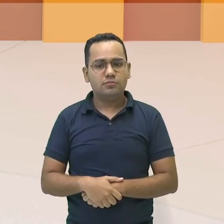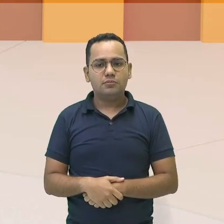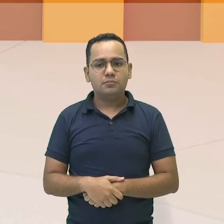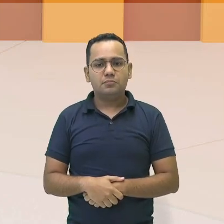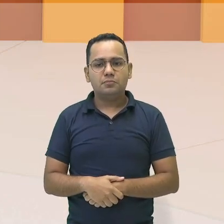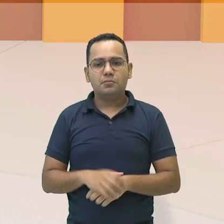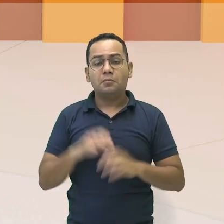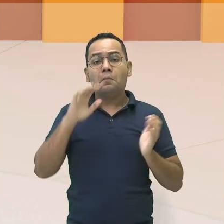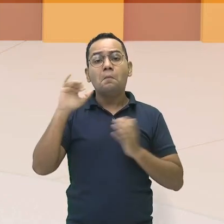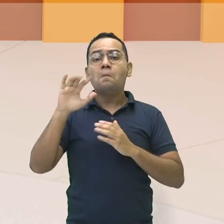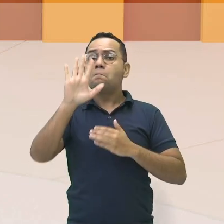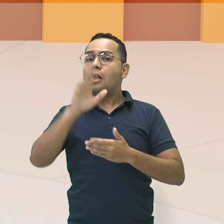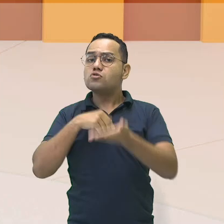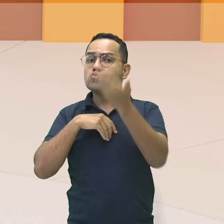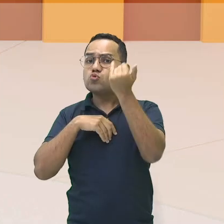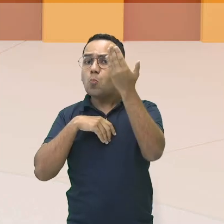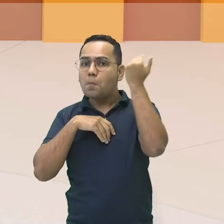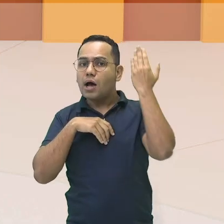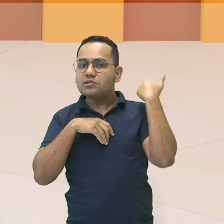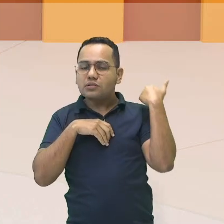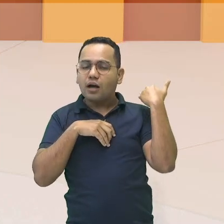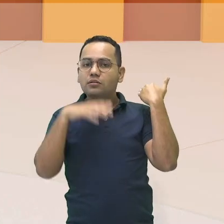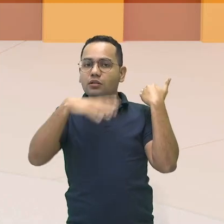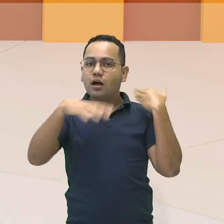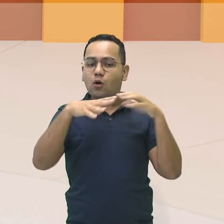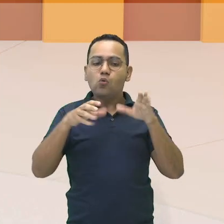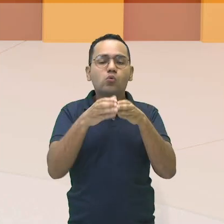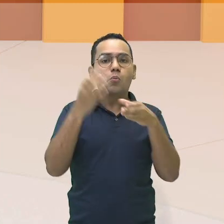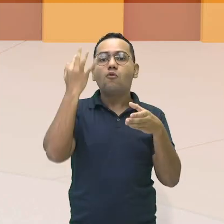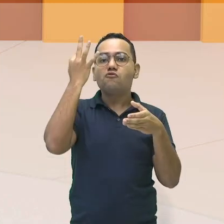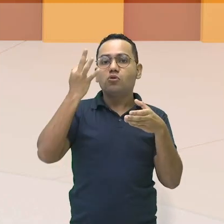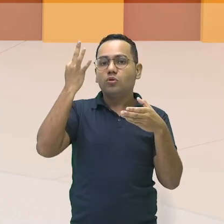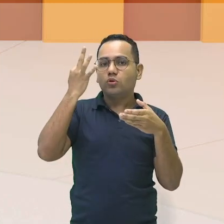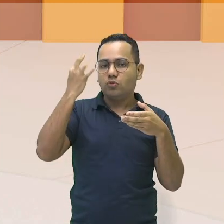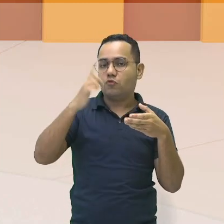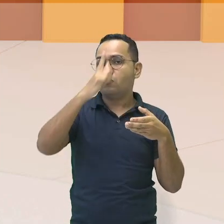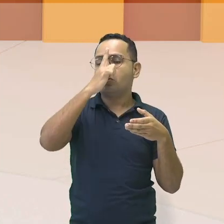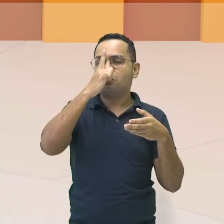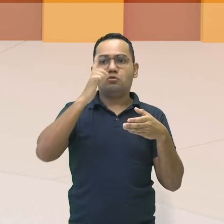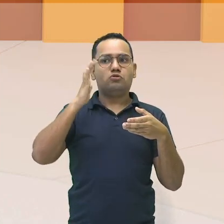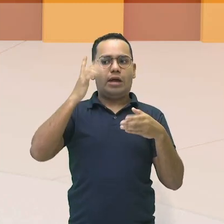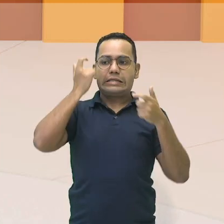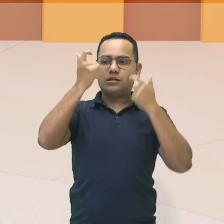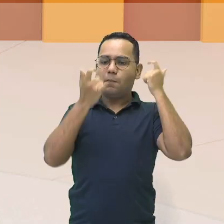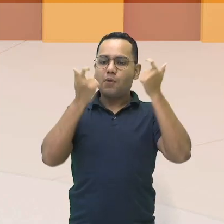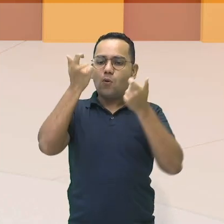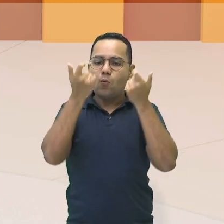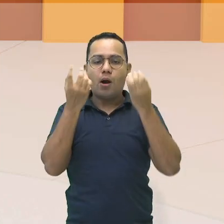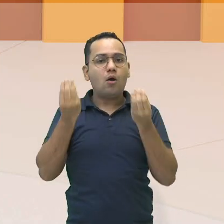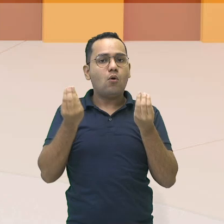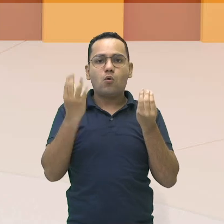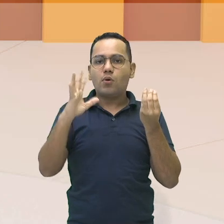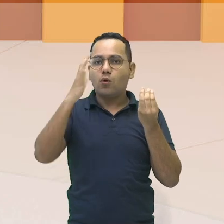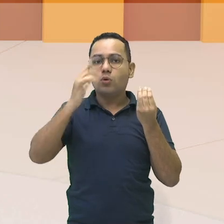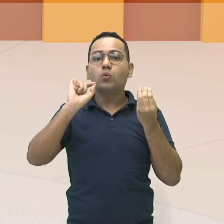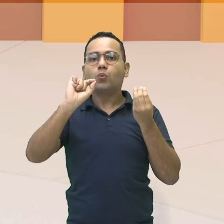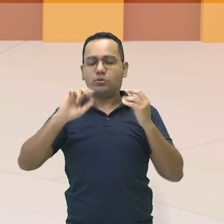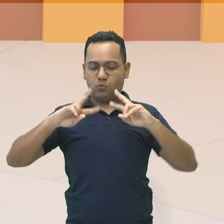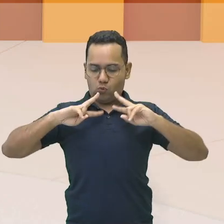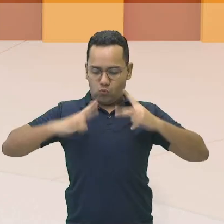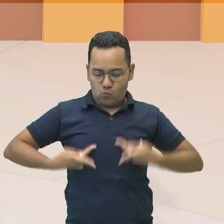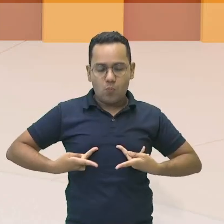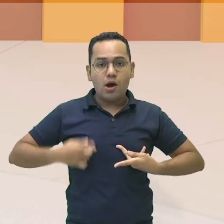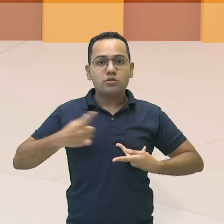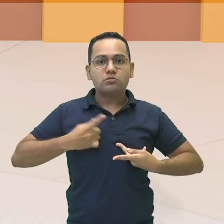dos filósofos gregos que já tinham essa preocupação em relação à forma como o homem estava se apropriando